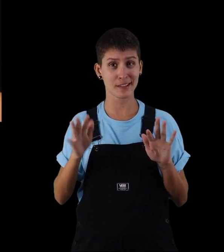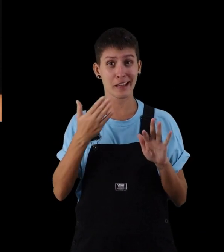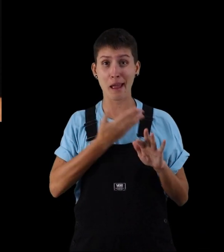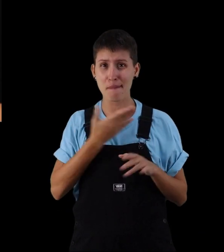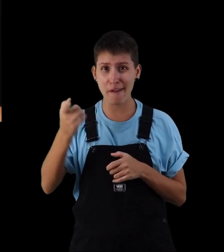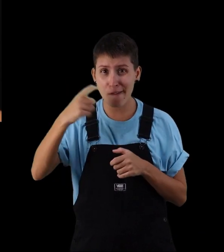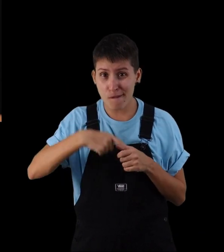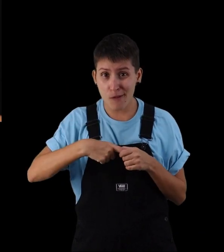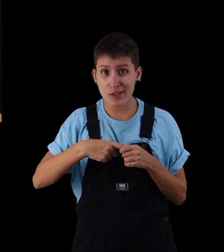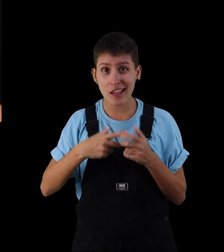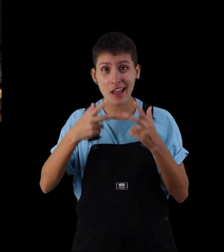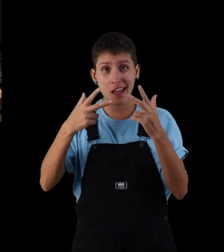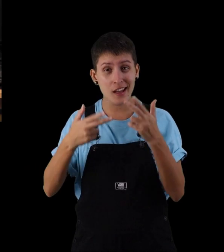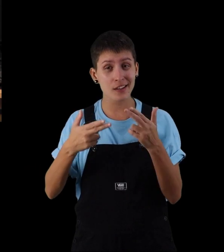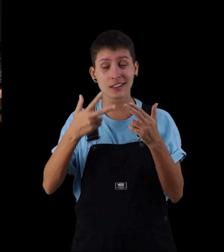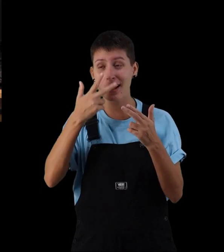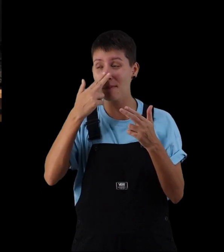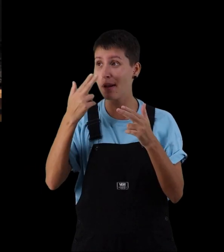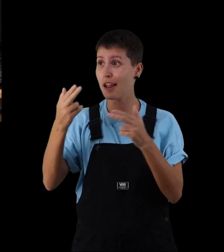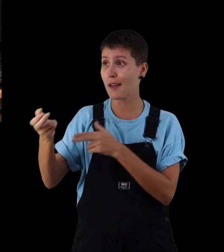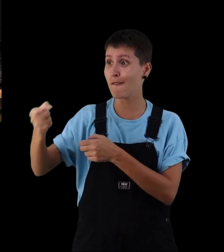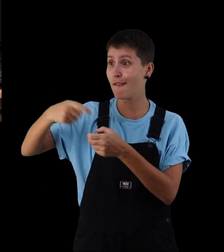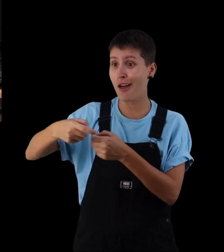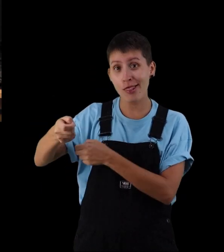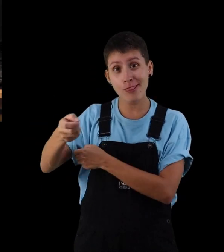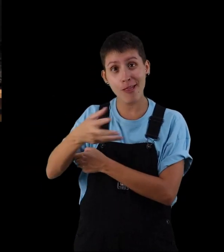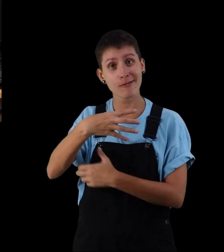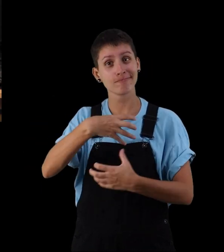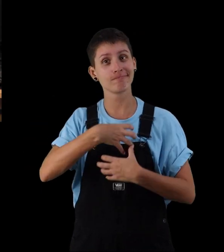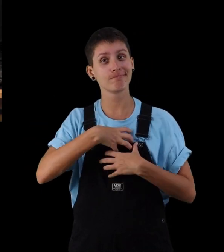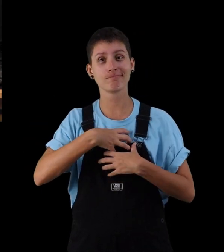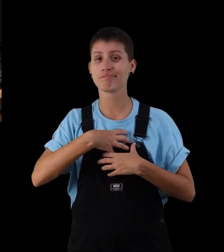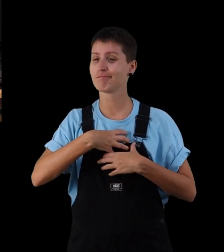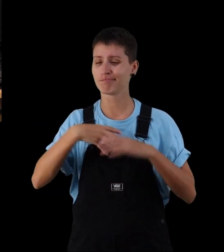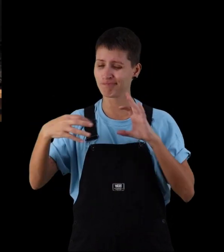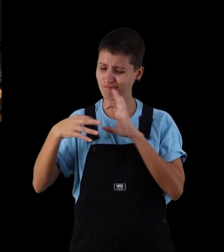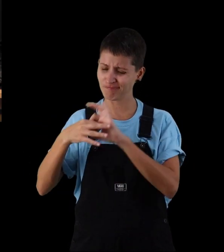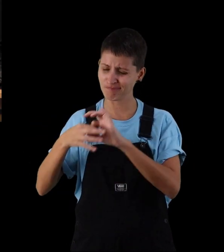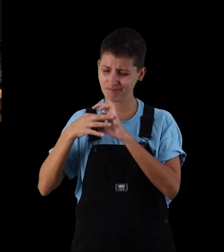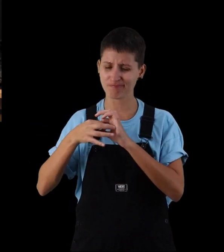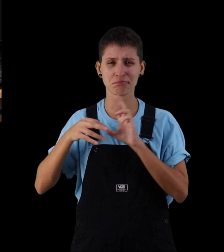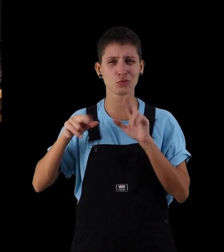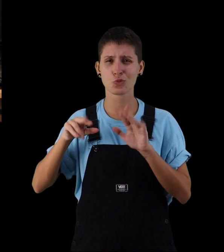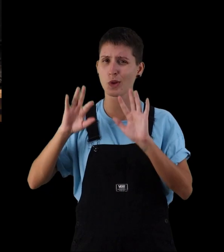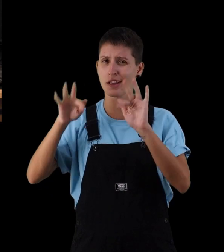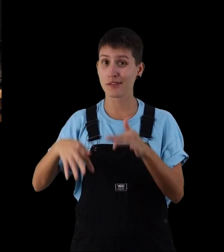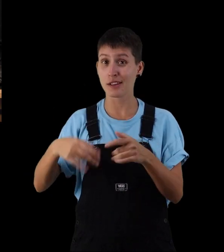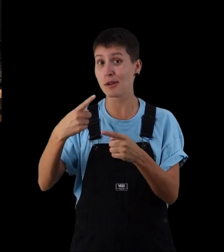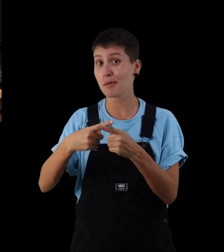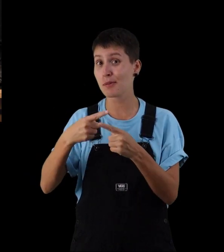Seu amigo estava de volta, como se tivesse renascido. Sentia que nunca mais se